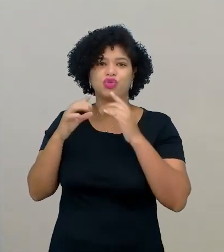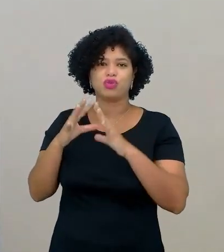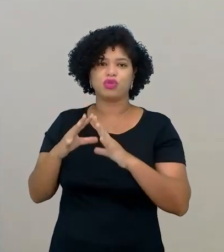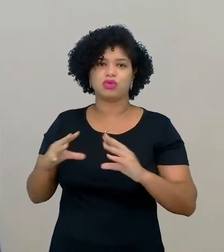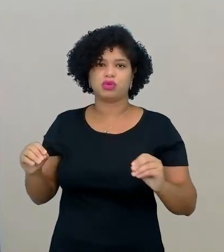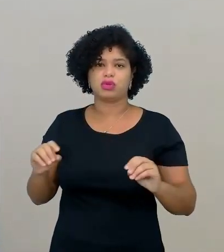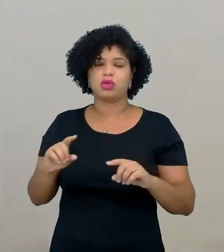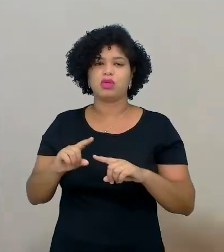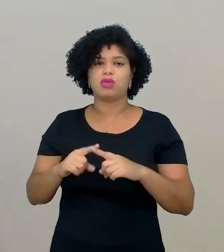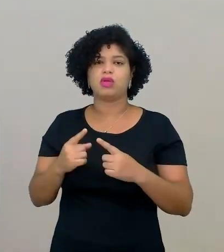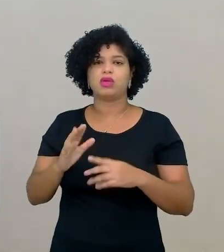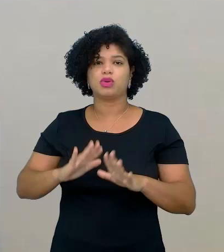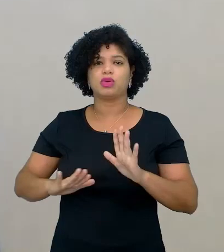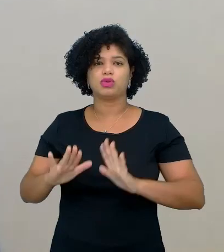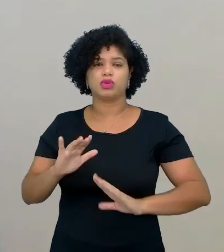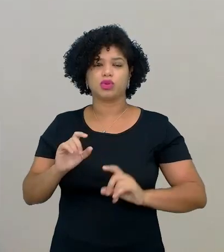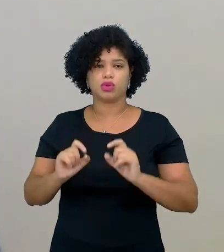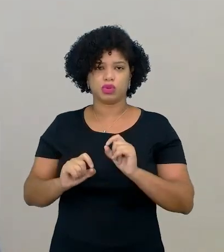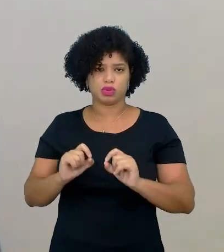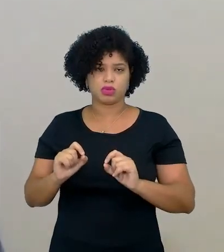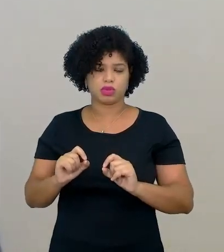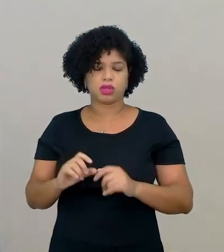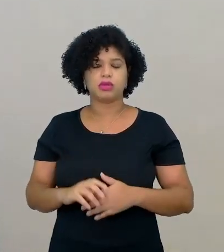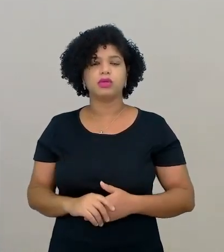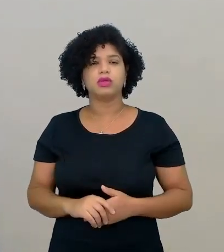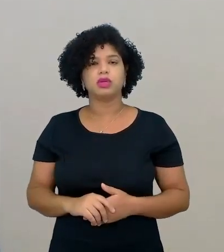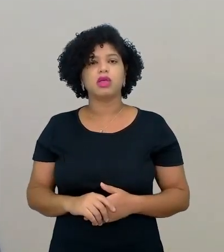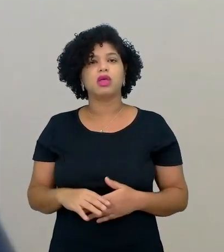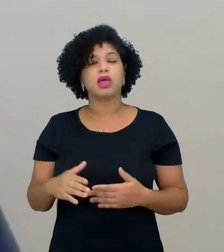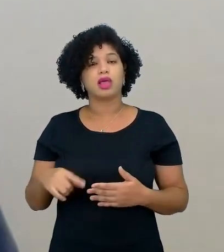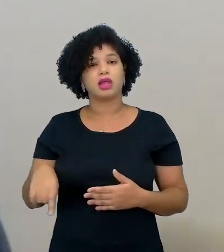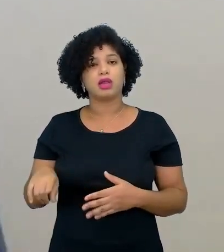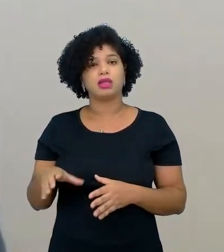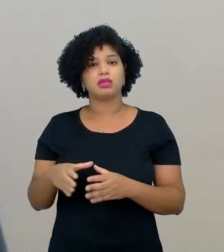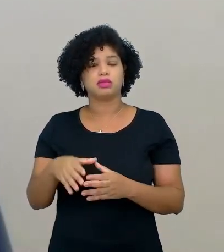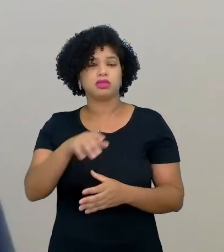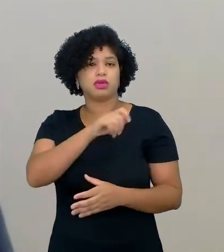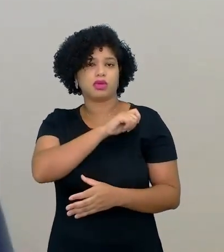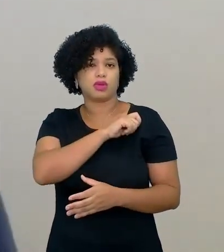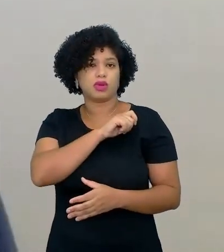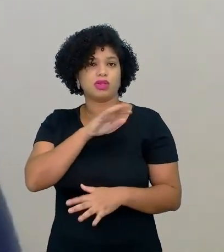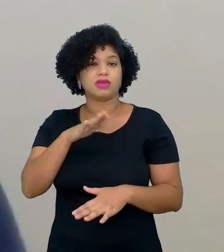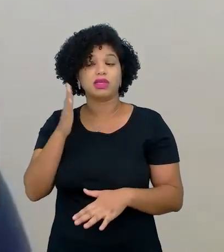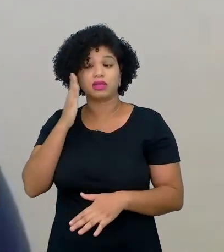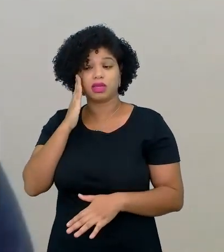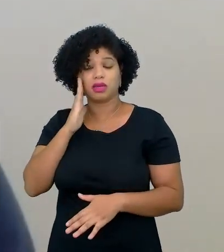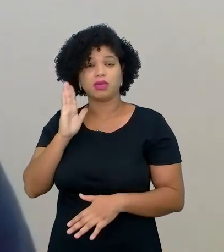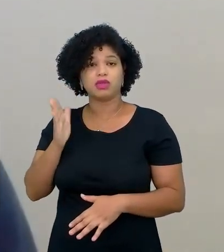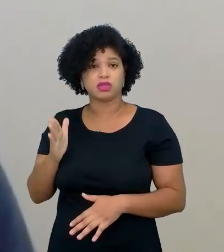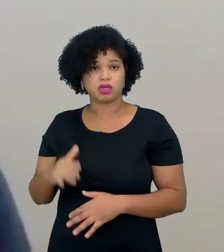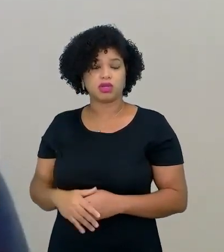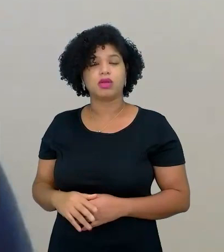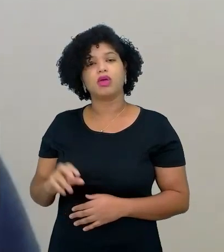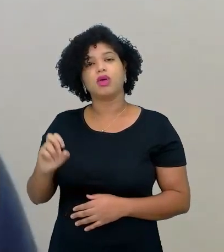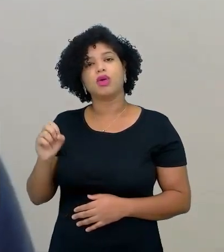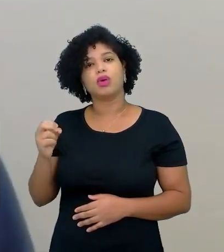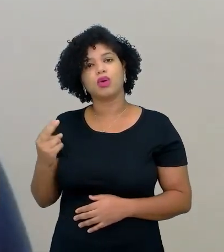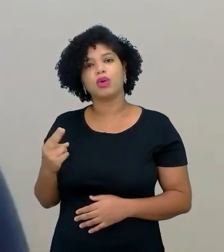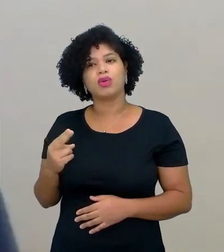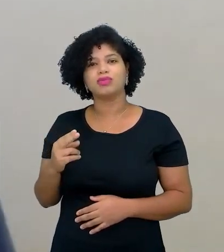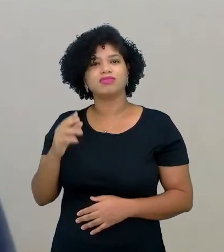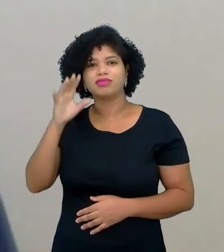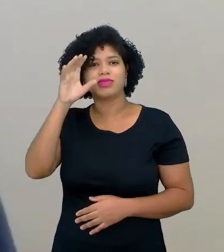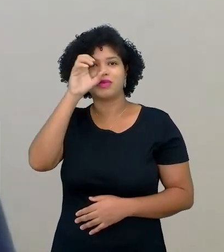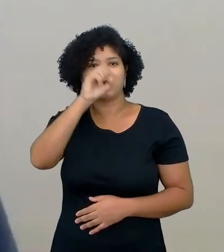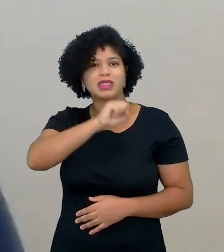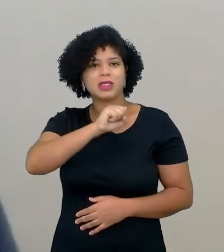o cuidado de eu não estar trabalhando com um aluno naquilo que ele já sabe ou estar trabalhando aquilo que ele ainda não é